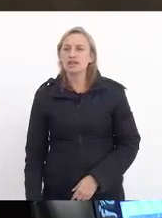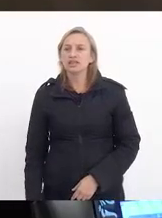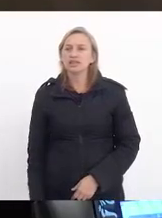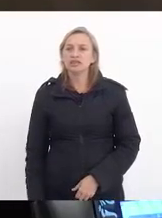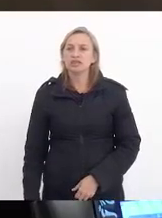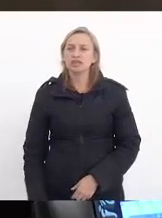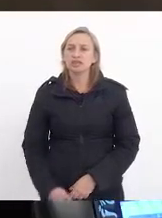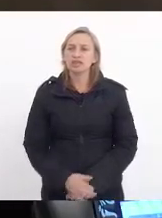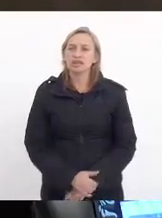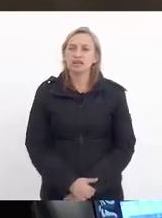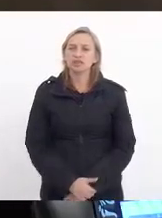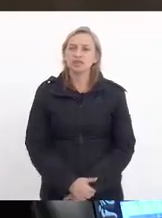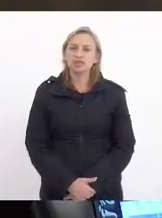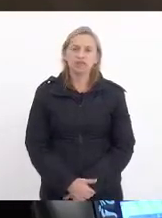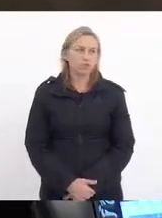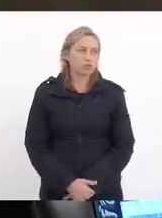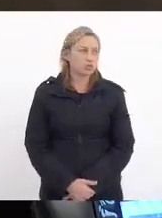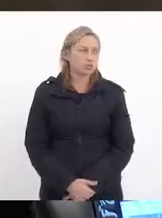G1